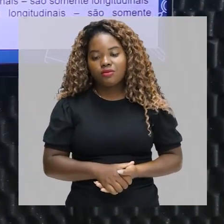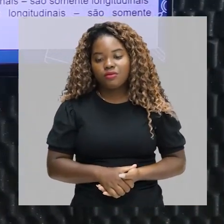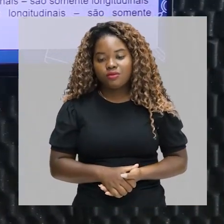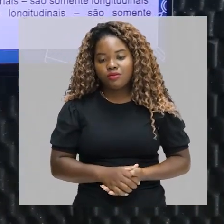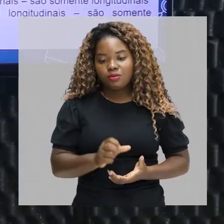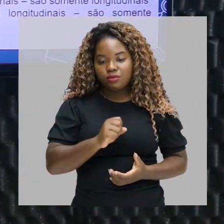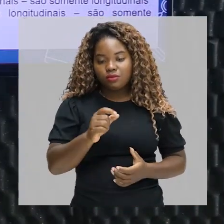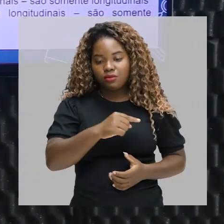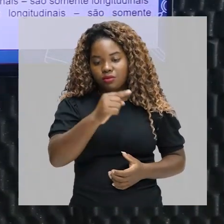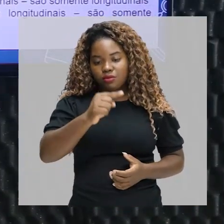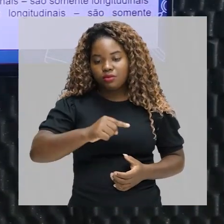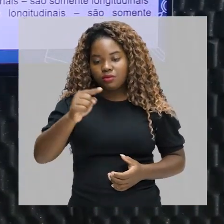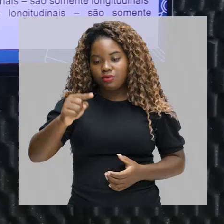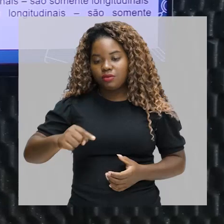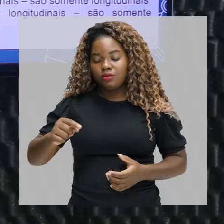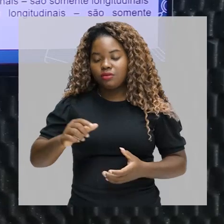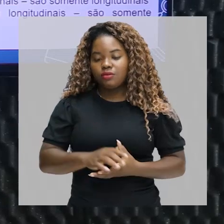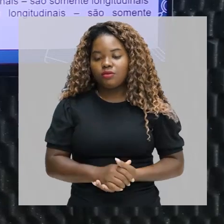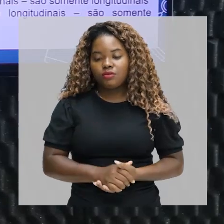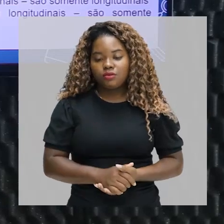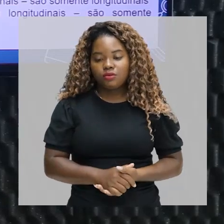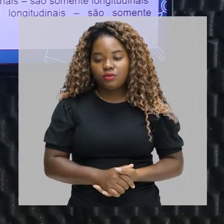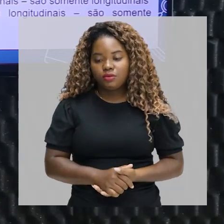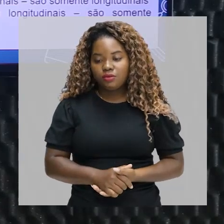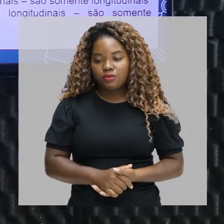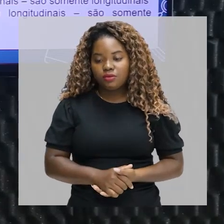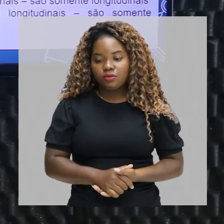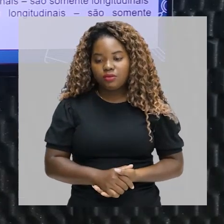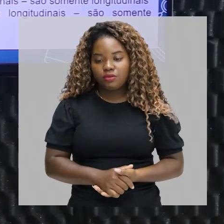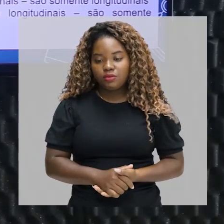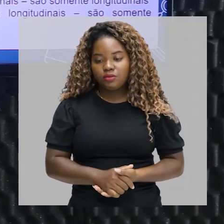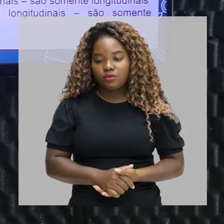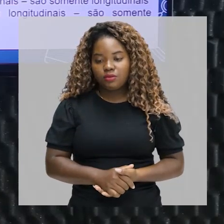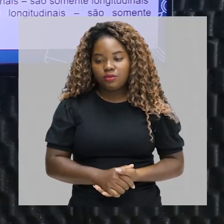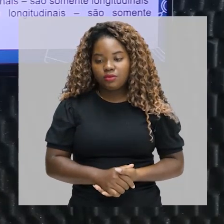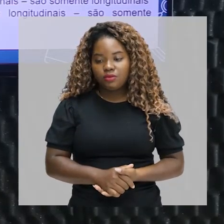são ondas mecânicas em meio fluido, se são ondas mecânicas